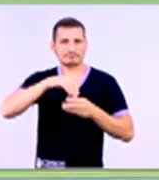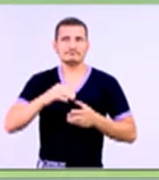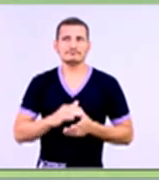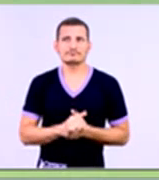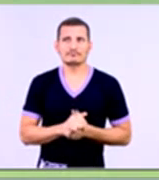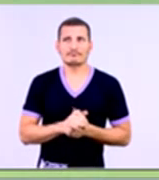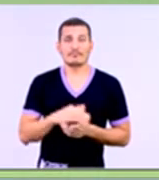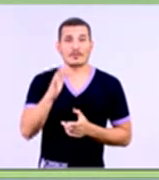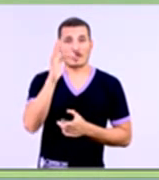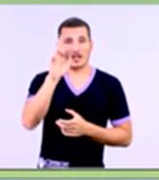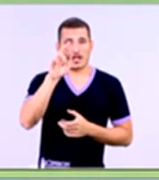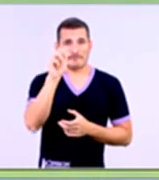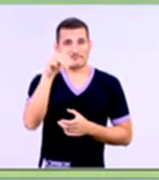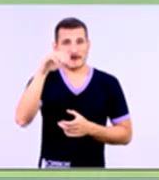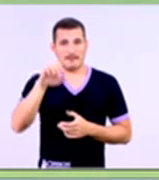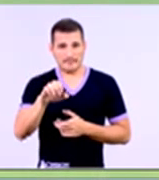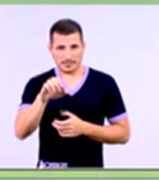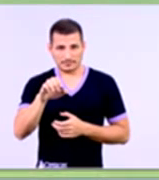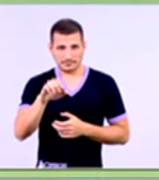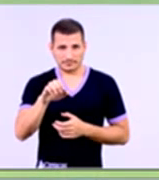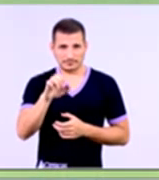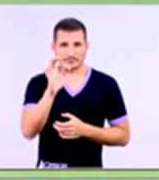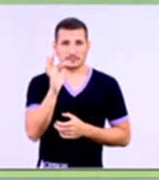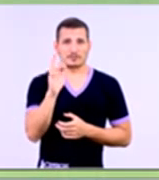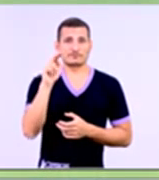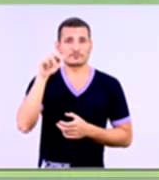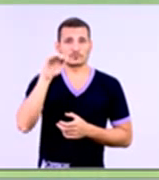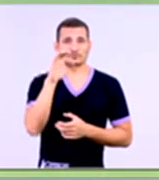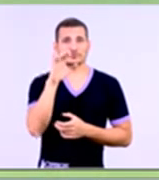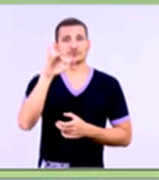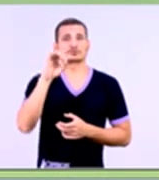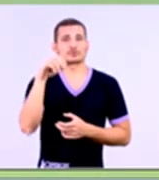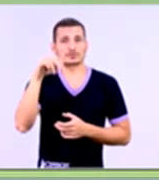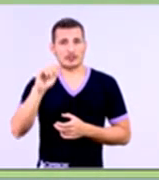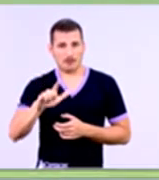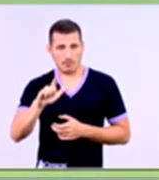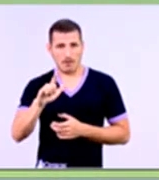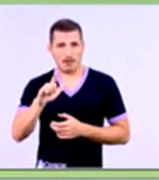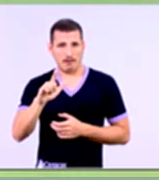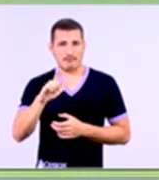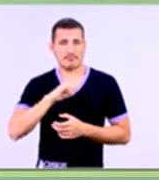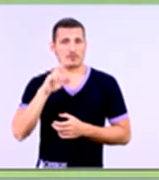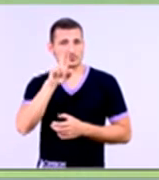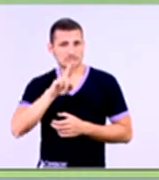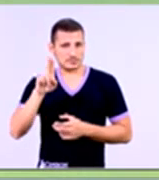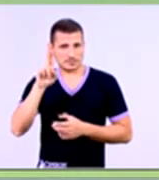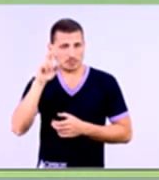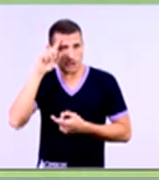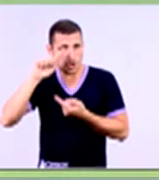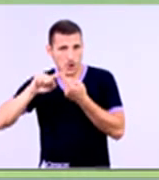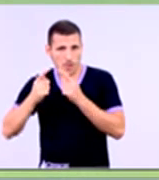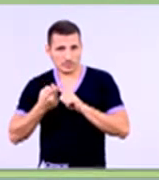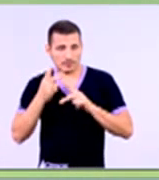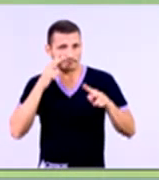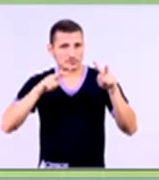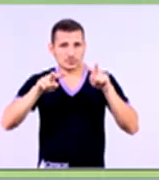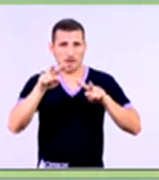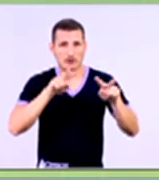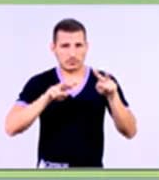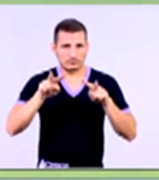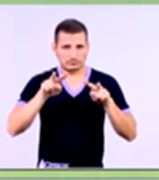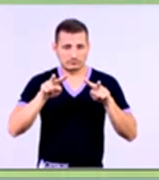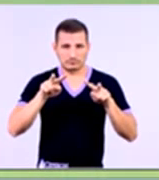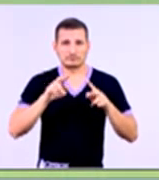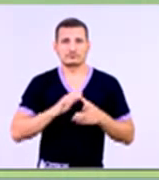Um framework funcional que aplica lógica visual, se vocês observarem, está tratando aí de dois assuntos ao mesmo